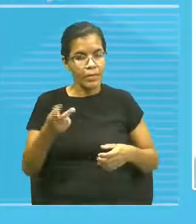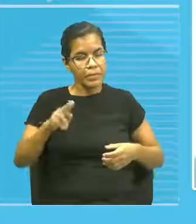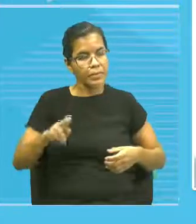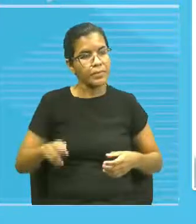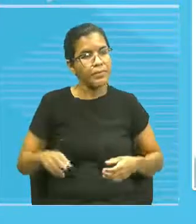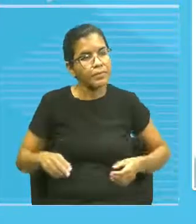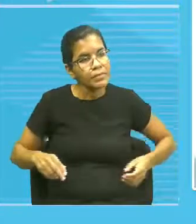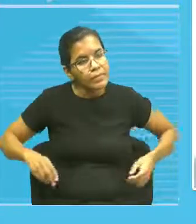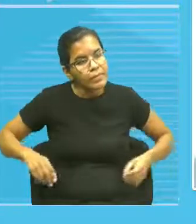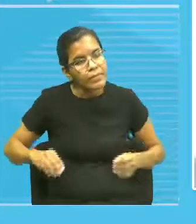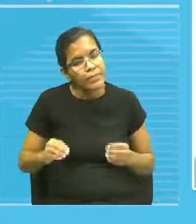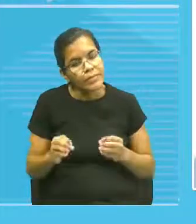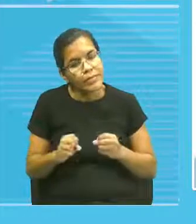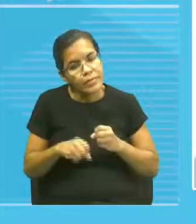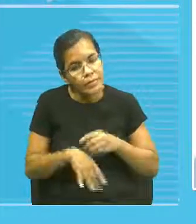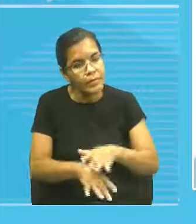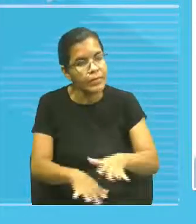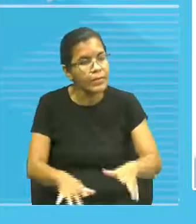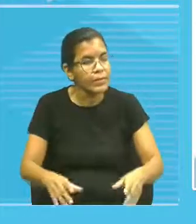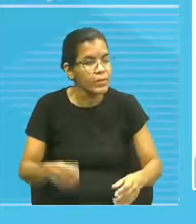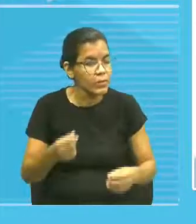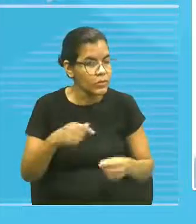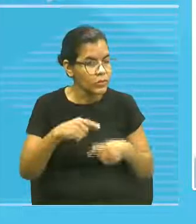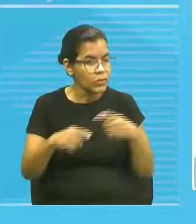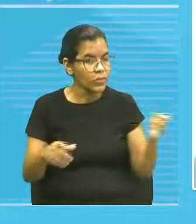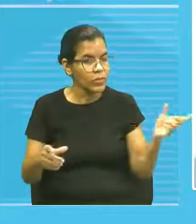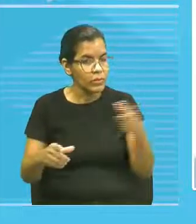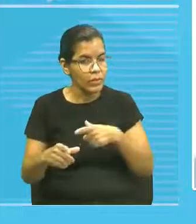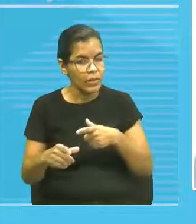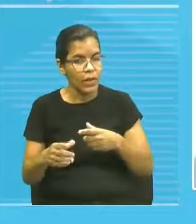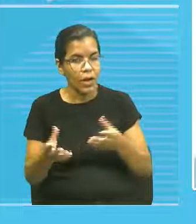você gasta mais do que consome